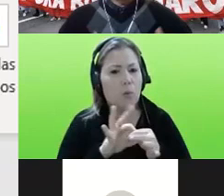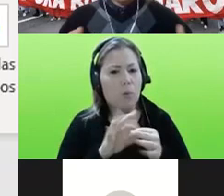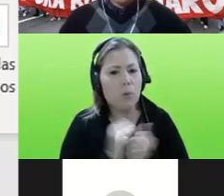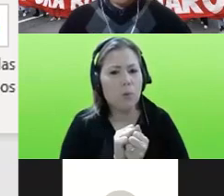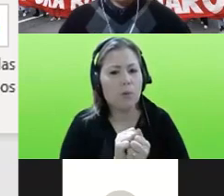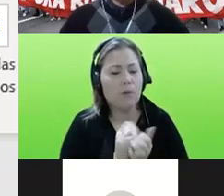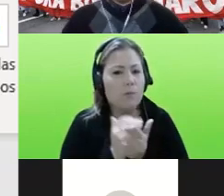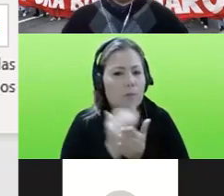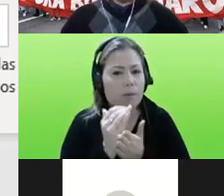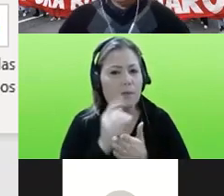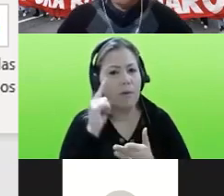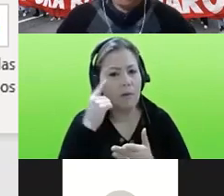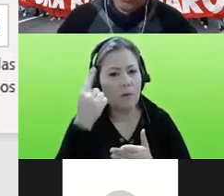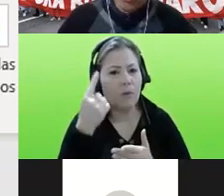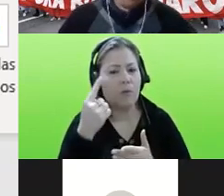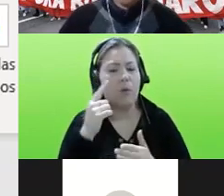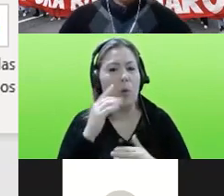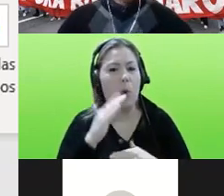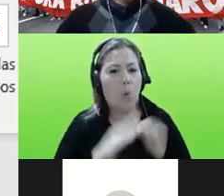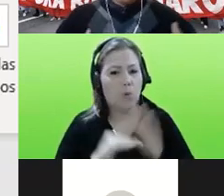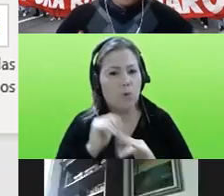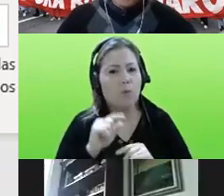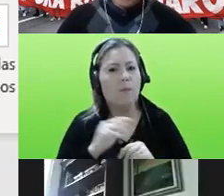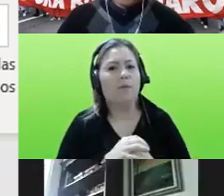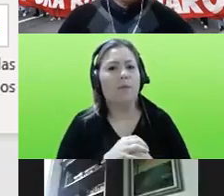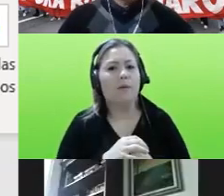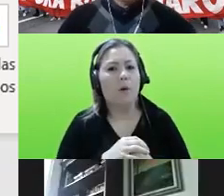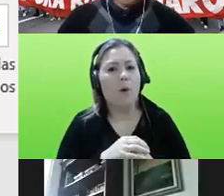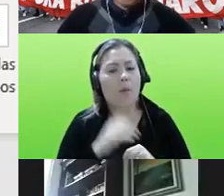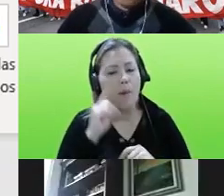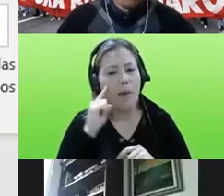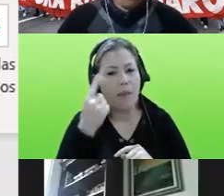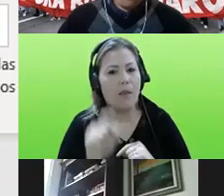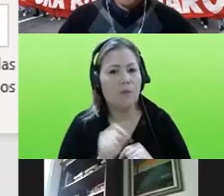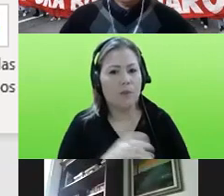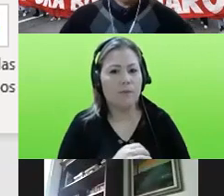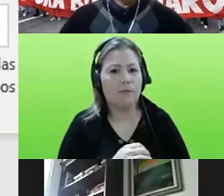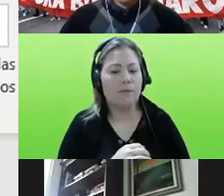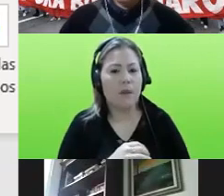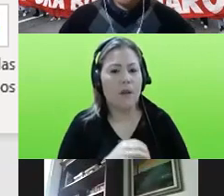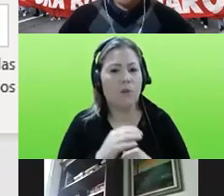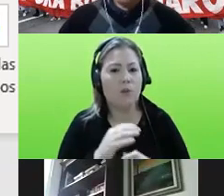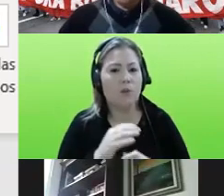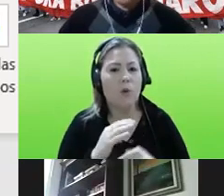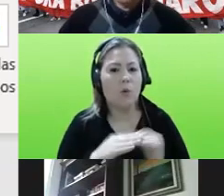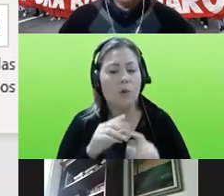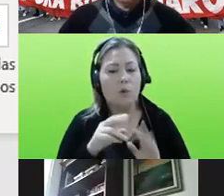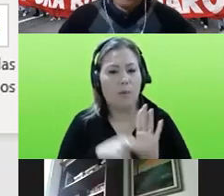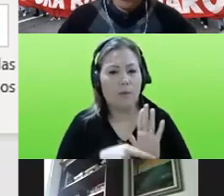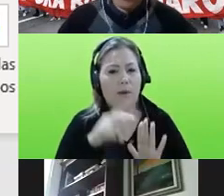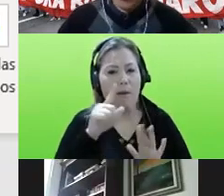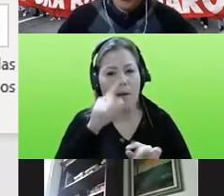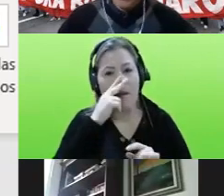partida foi a ideia de construtivismo em John Rawls, com a ideia de reconstrução normativa em Habermas, Honneth